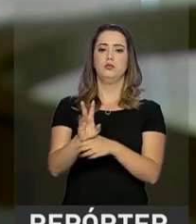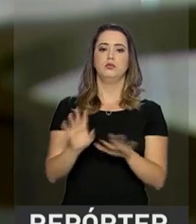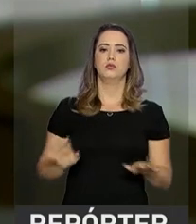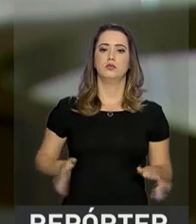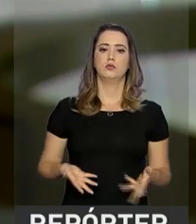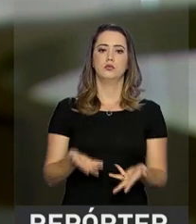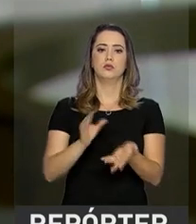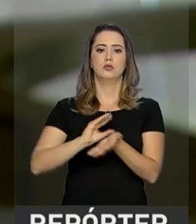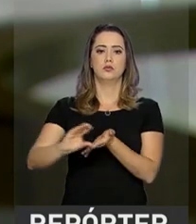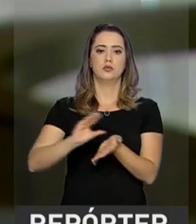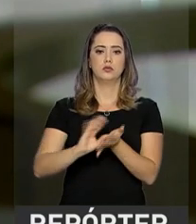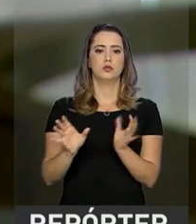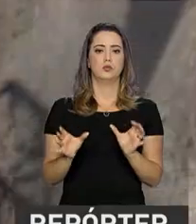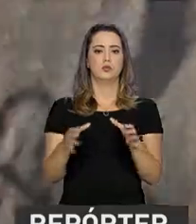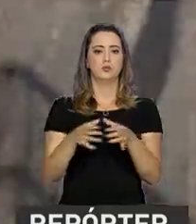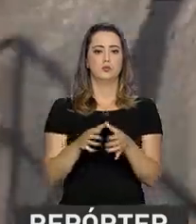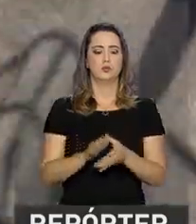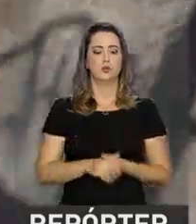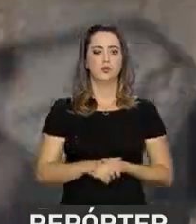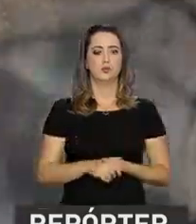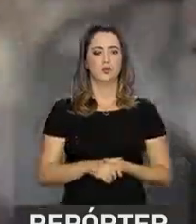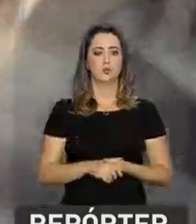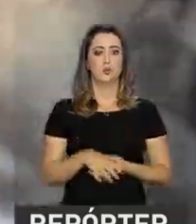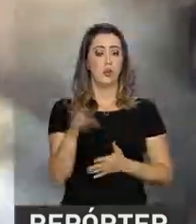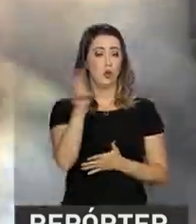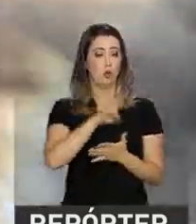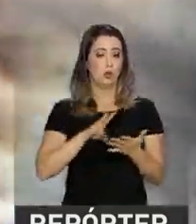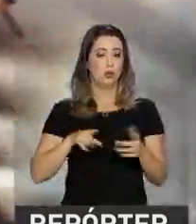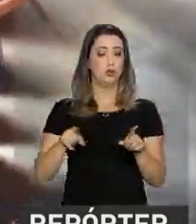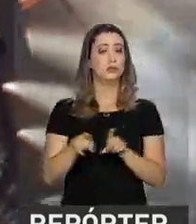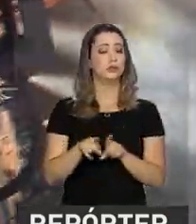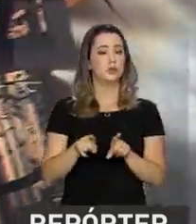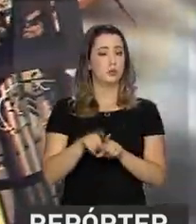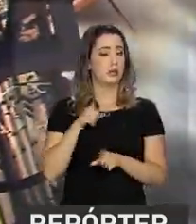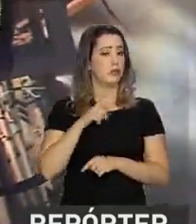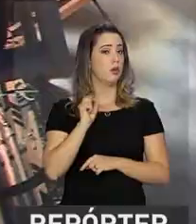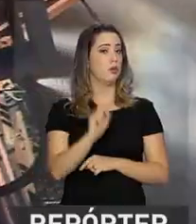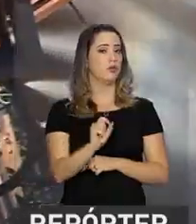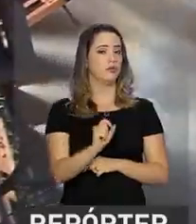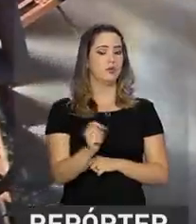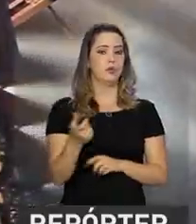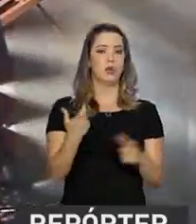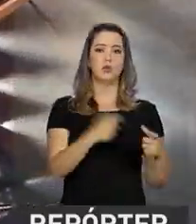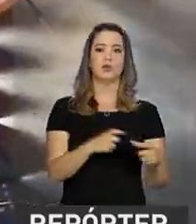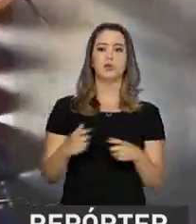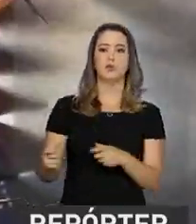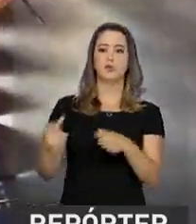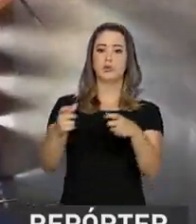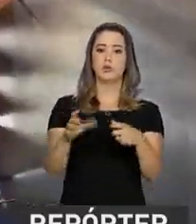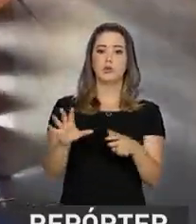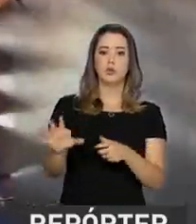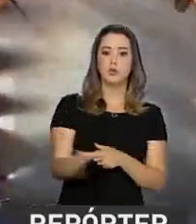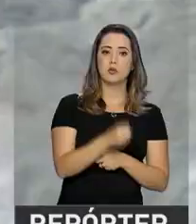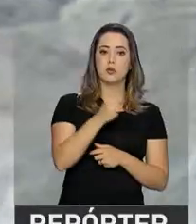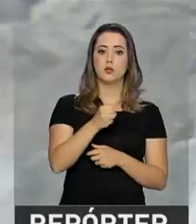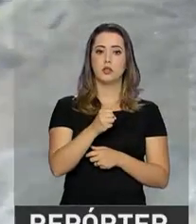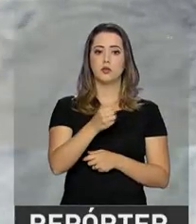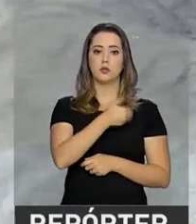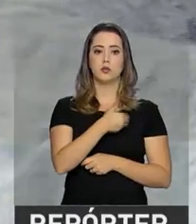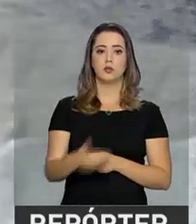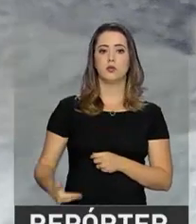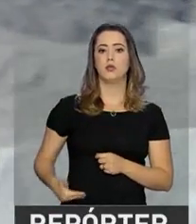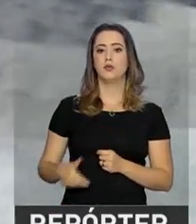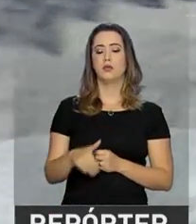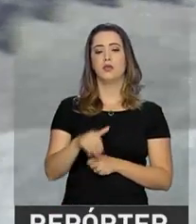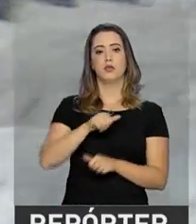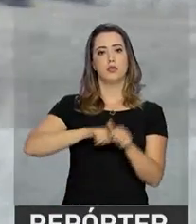os investimentos no setor no texto também está prevista a garantia de que as áreas devolvidas ou retomadas pelo governo serão